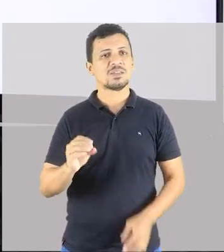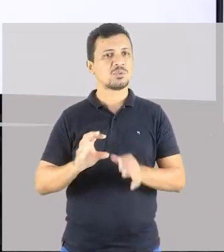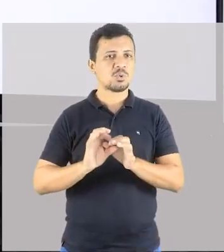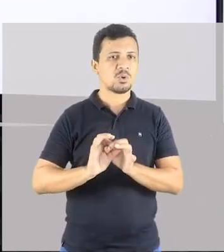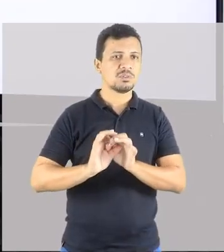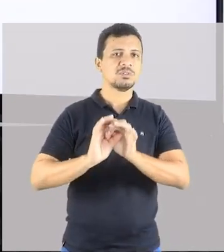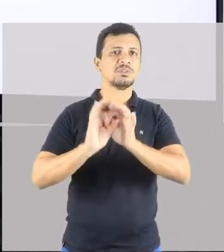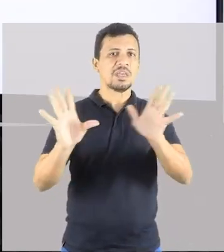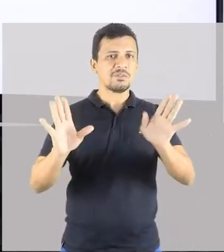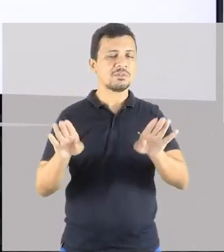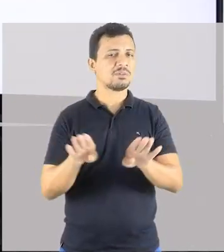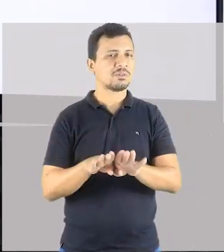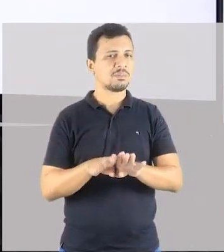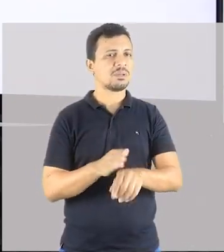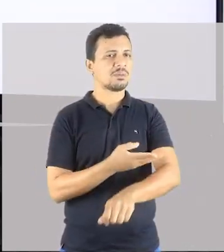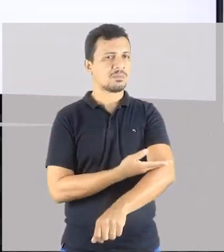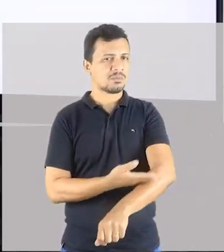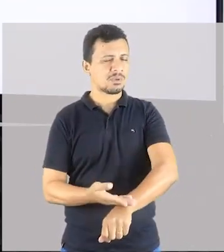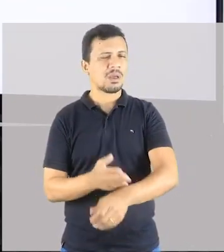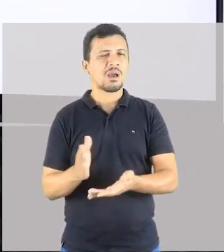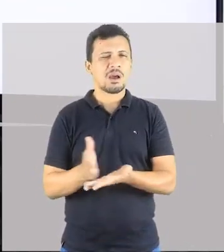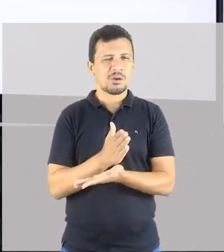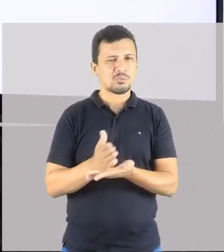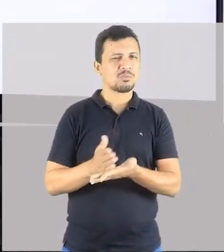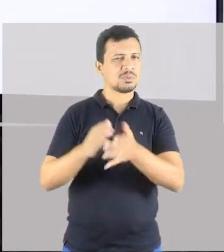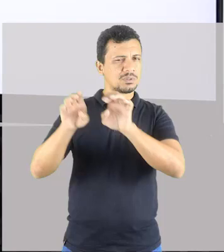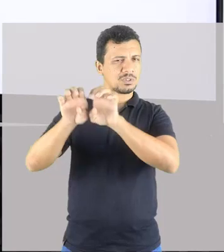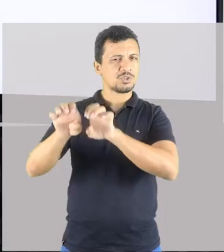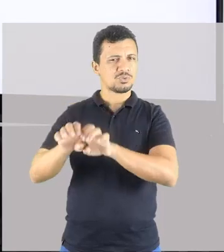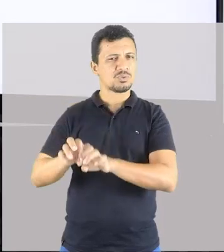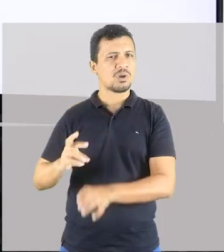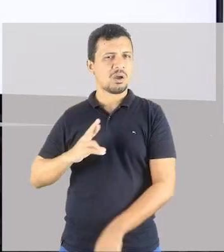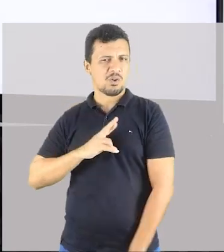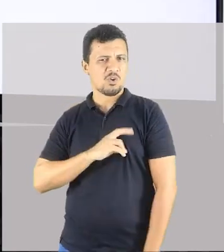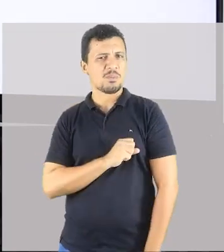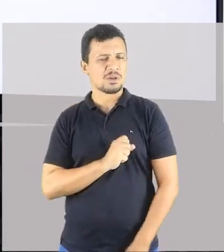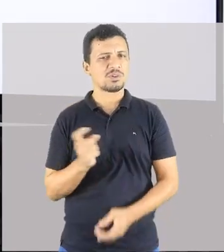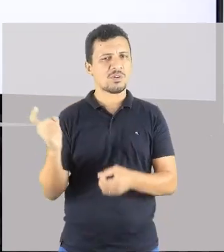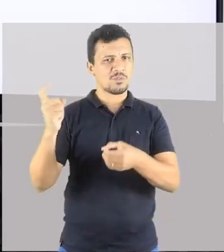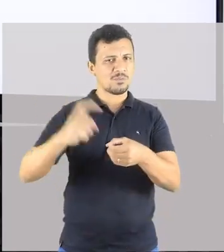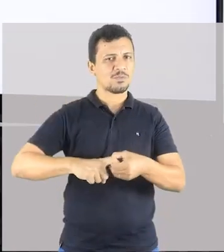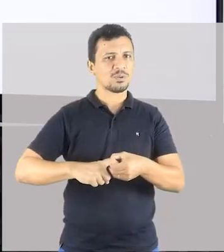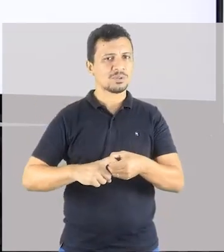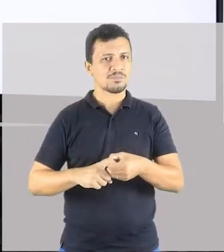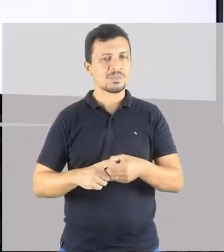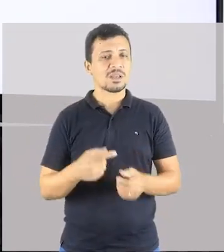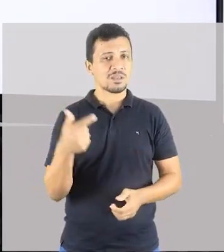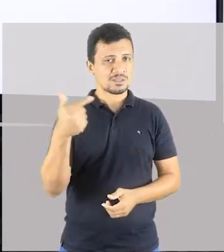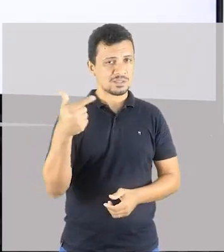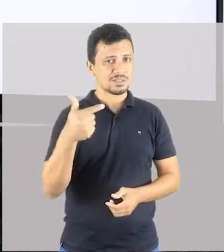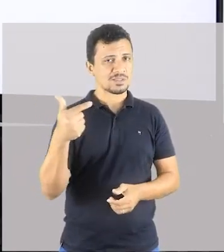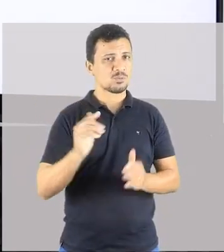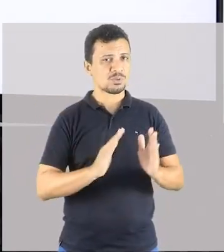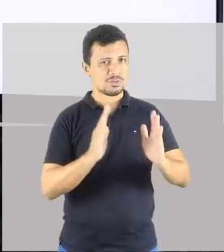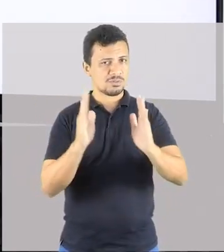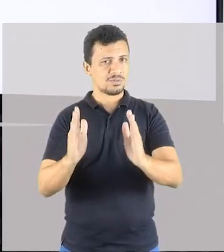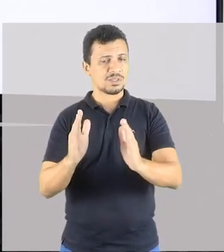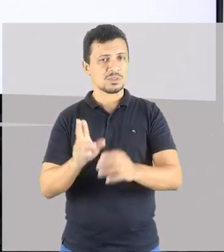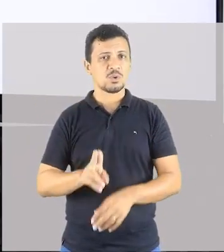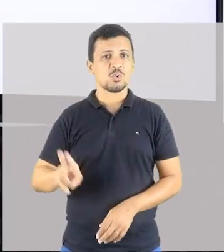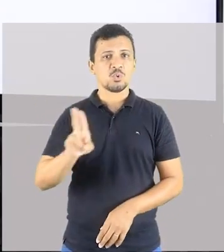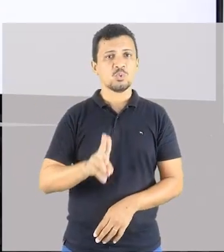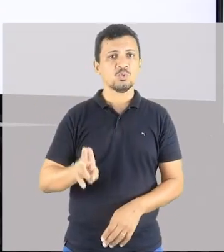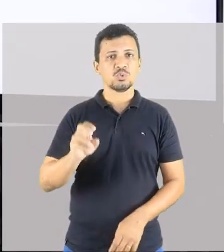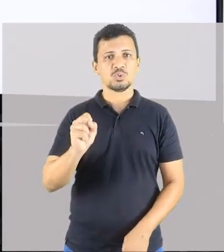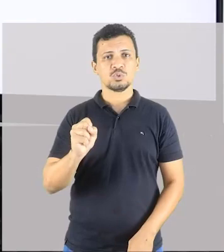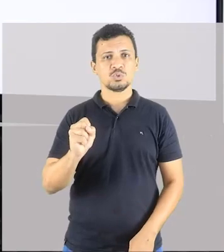Apesar de nós sabermos que algumas estruturas românticas voltam também a partir, né, dessa segunda fase, por exemplo, o uso do